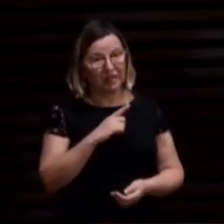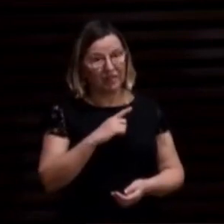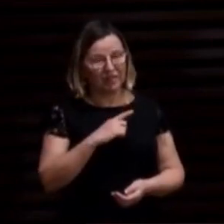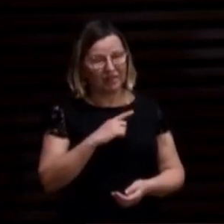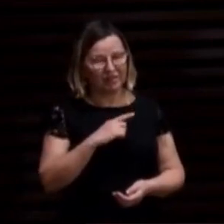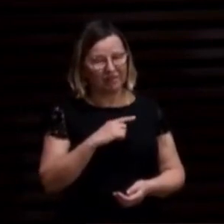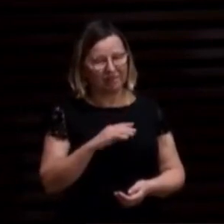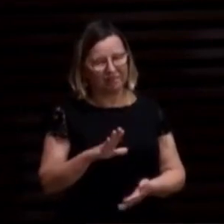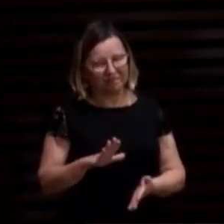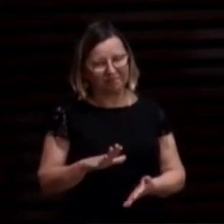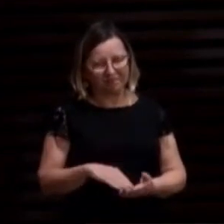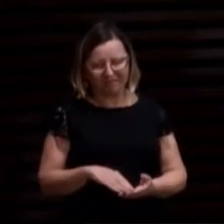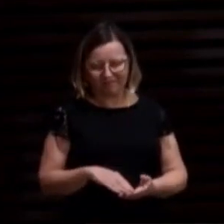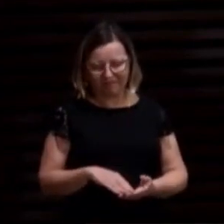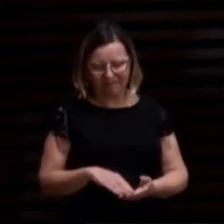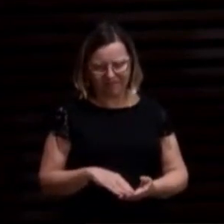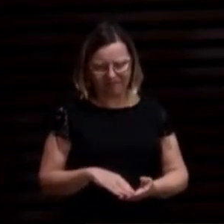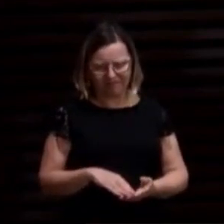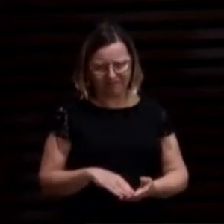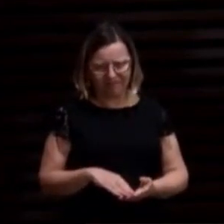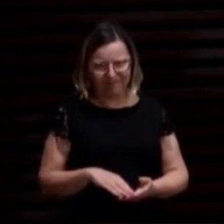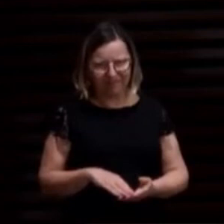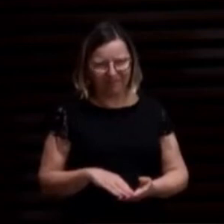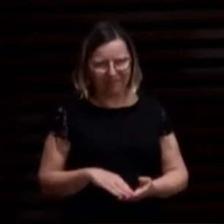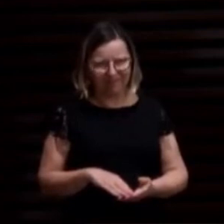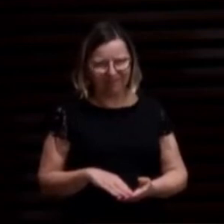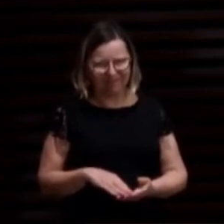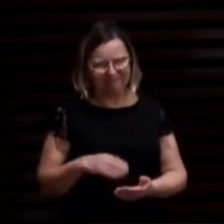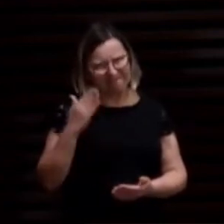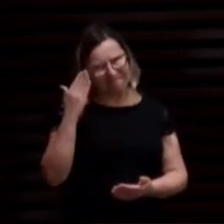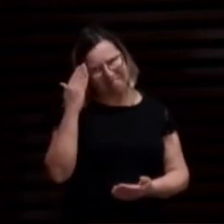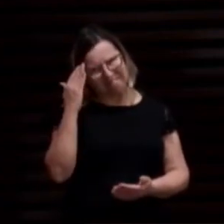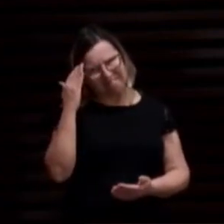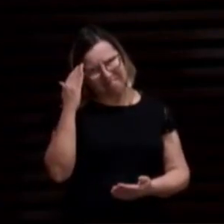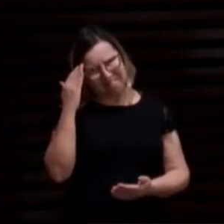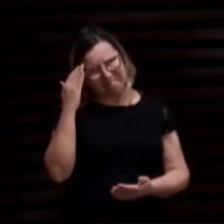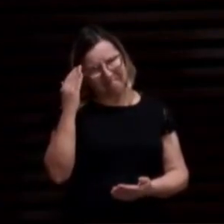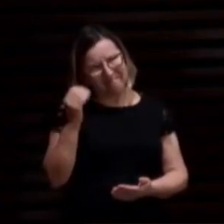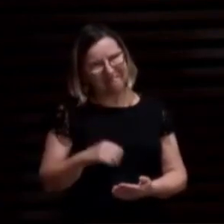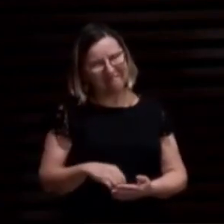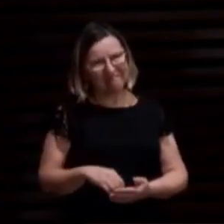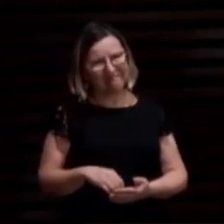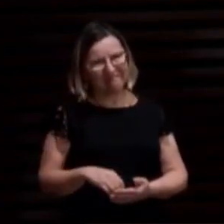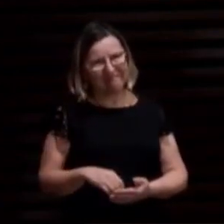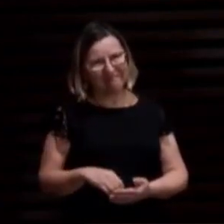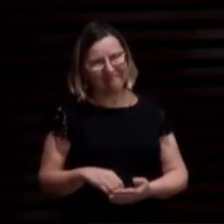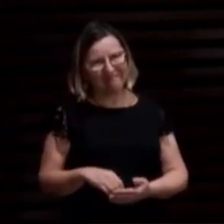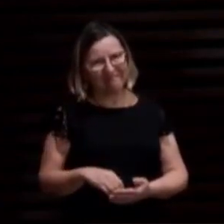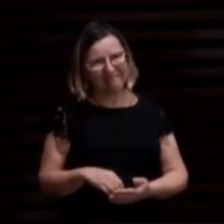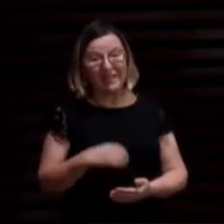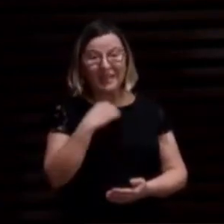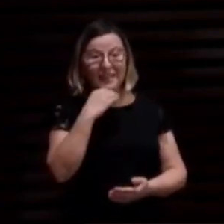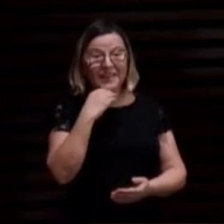pista, não é uma teoria, é uma pista, que nenhum dos discípulos de Jesus foi regenerado até